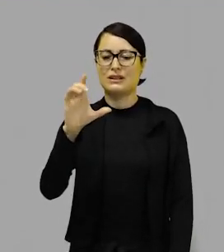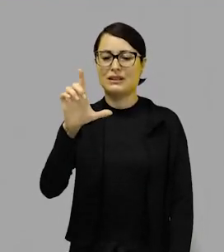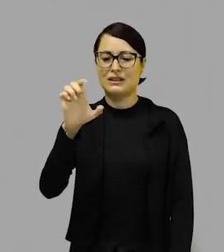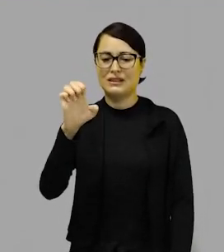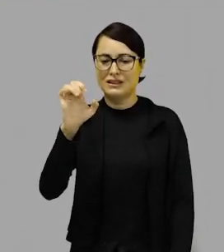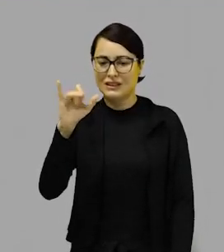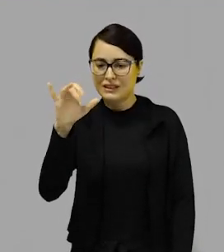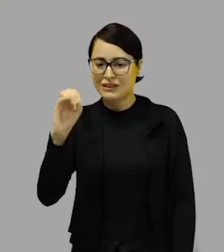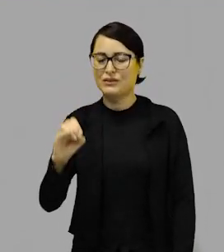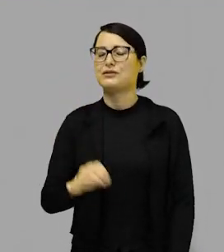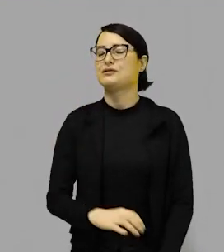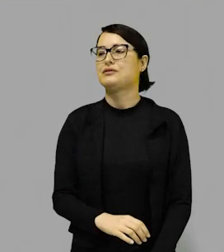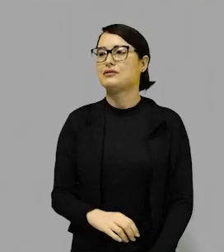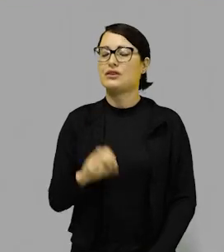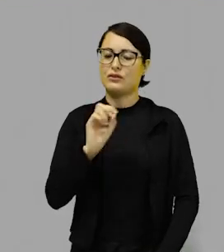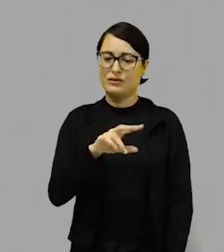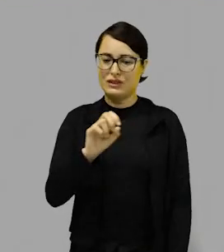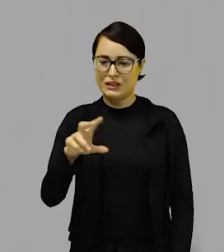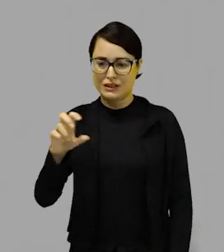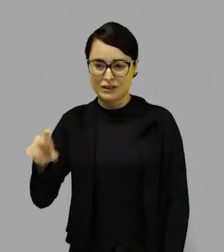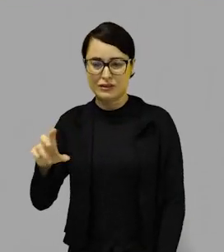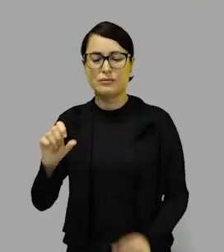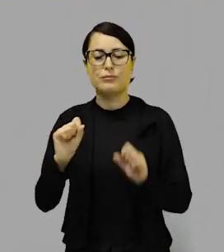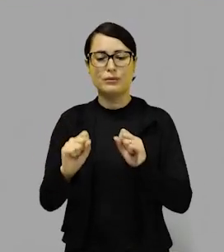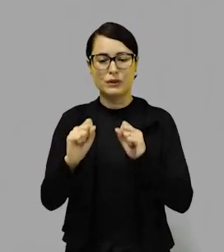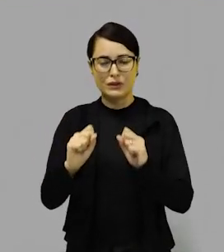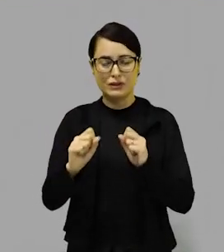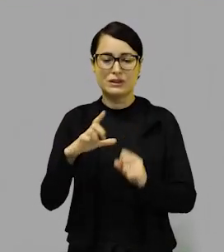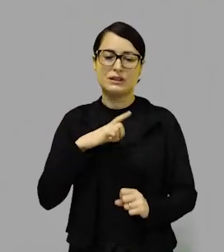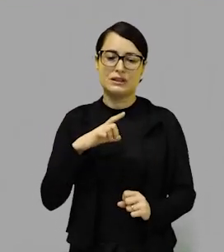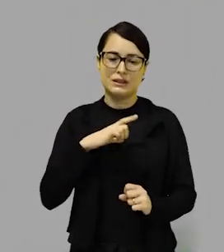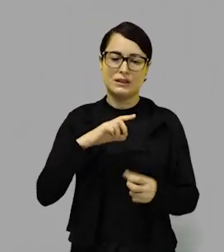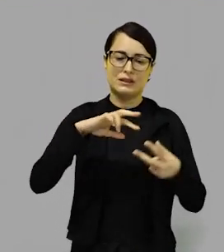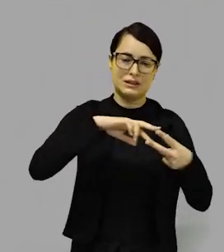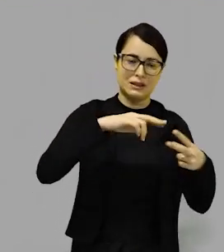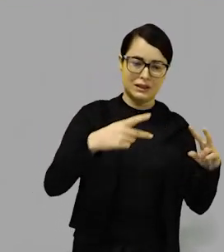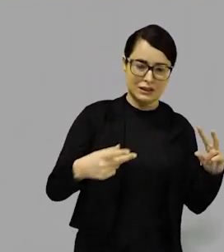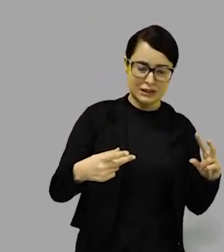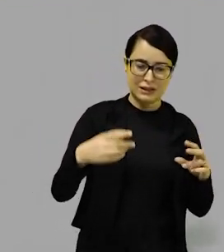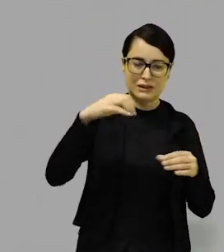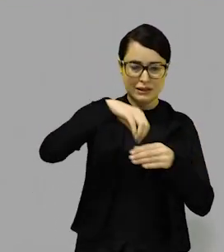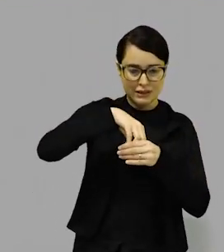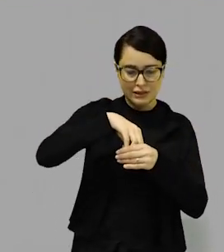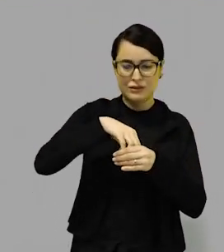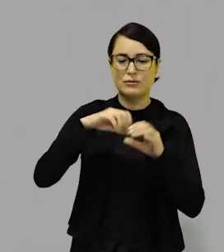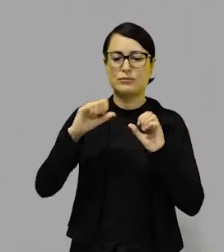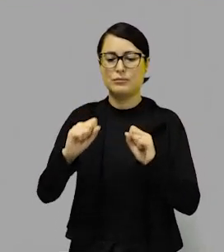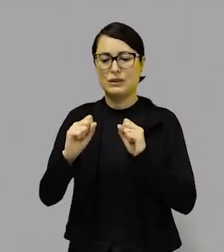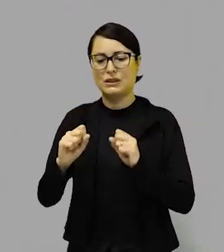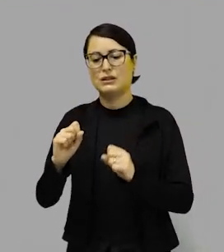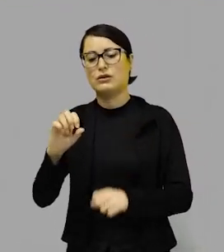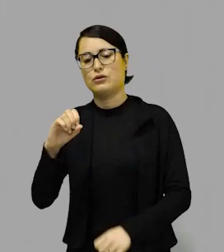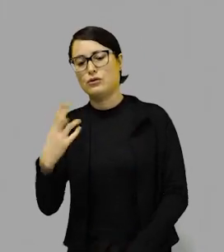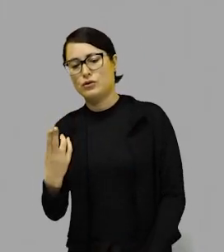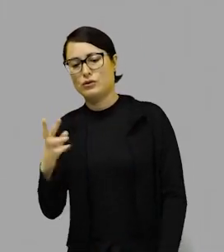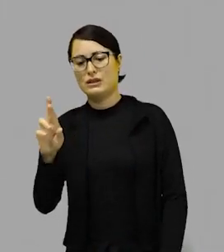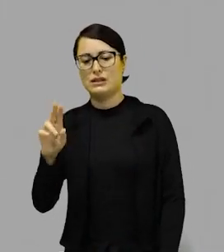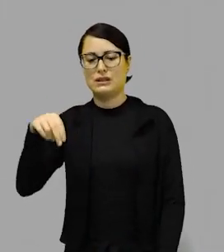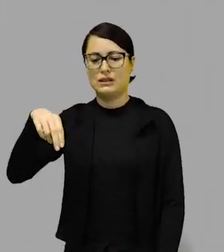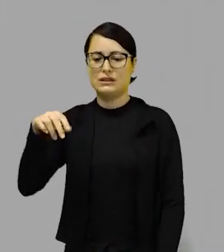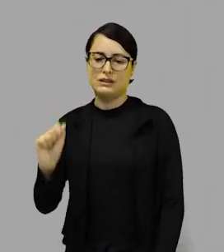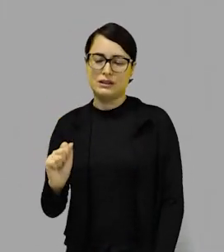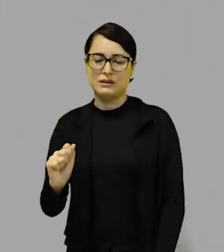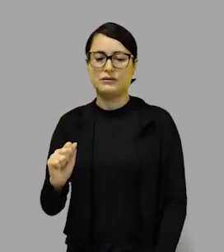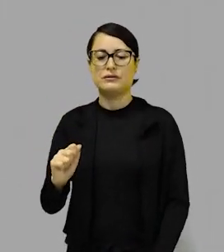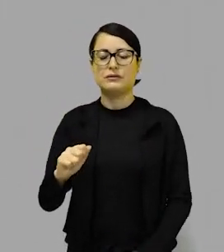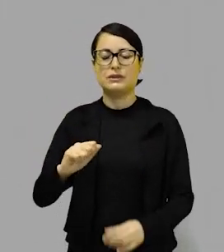os vírus eles podem ter como material genético tanto o DNA quanto o RNA. Ok?